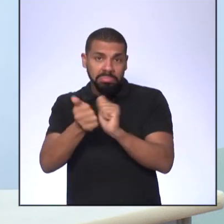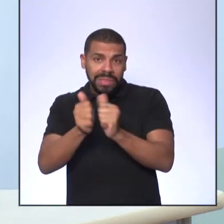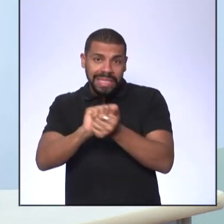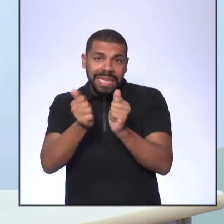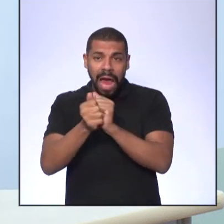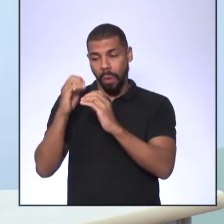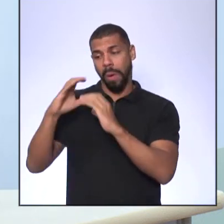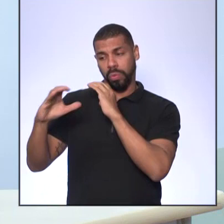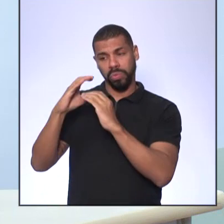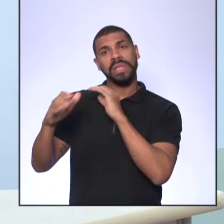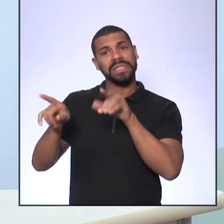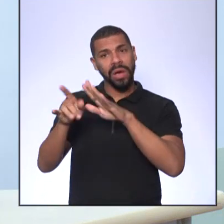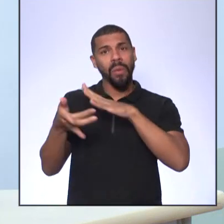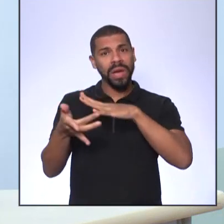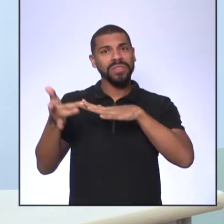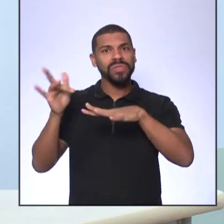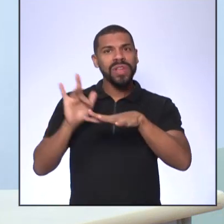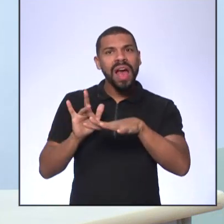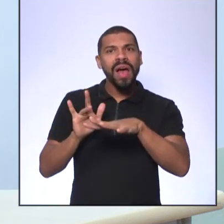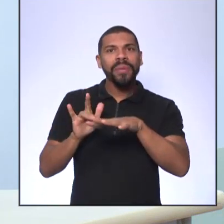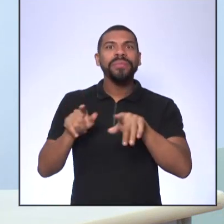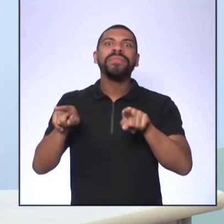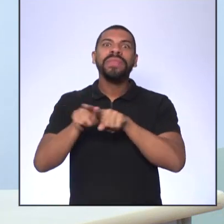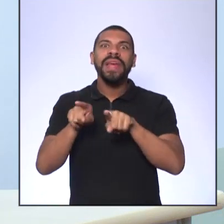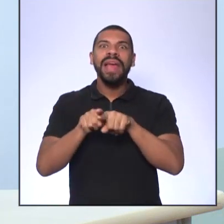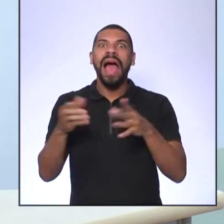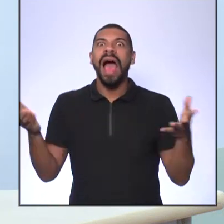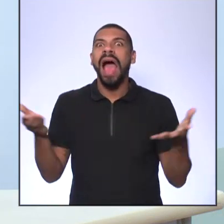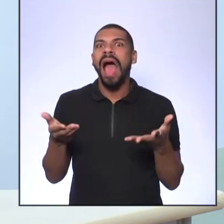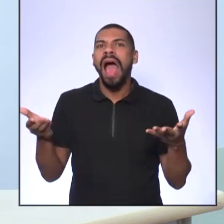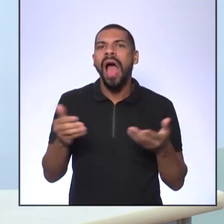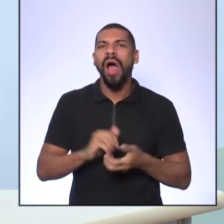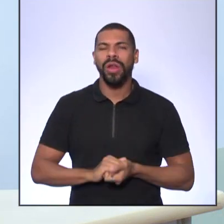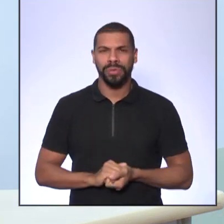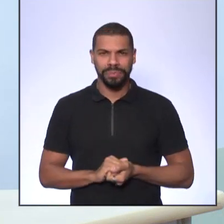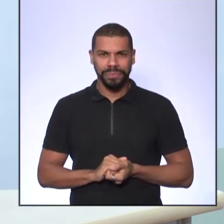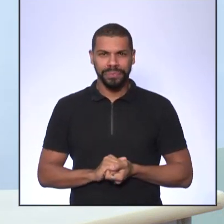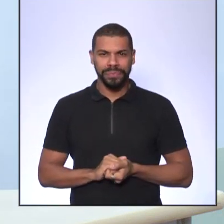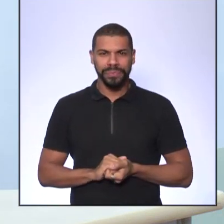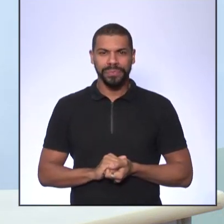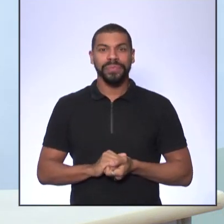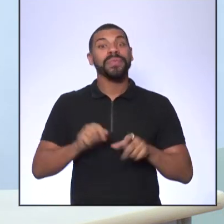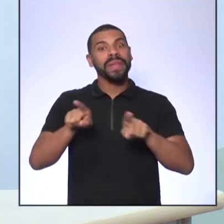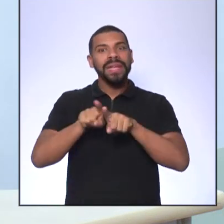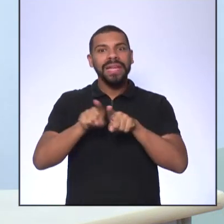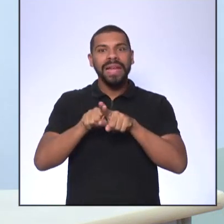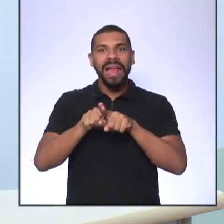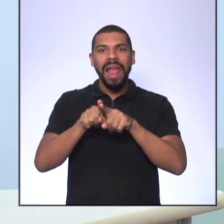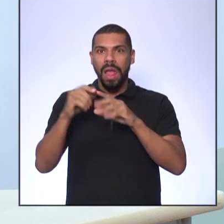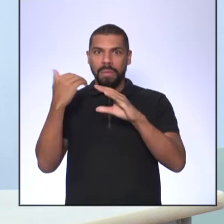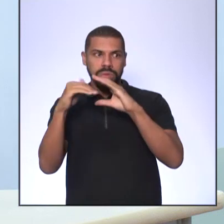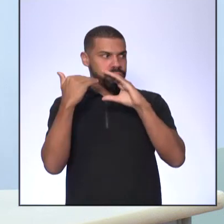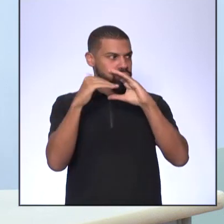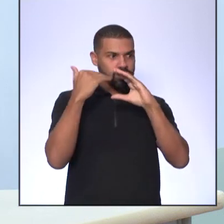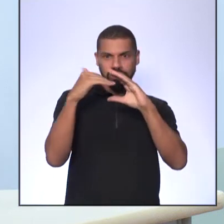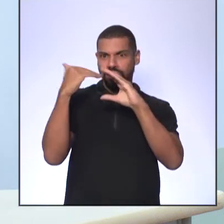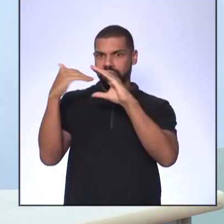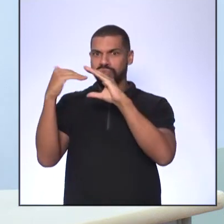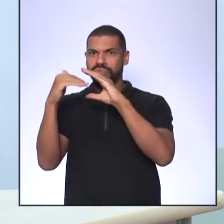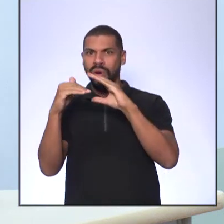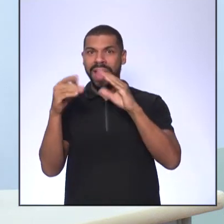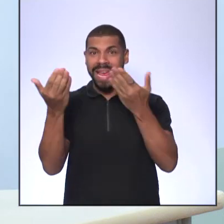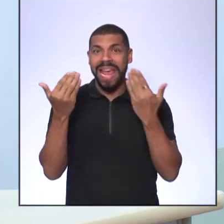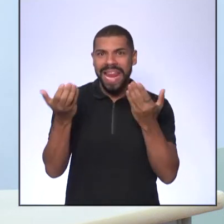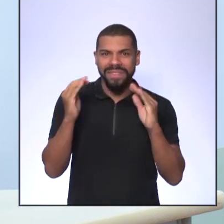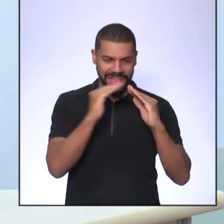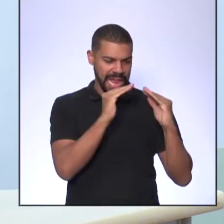de rede social. Agora está a onda, né, algum tempinho, e agora com essa situação de vocês estarem mais em casa e